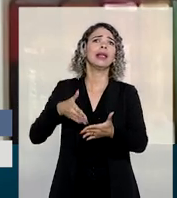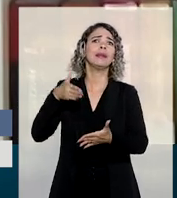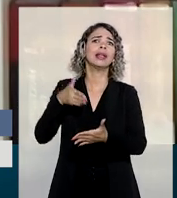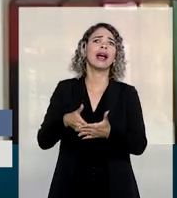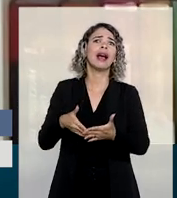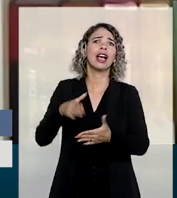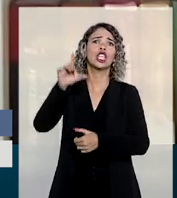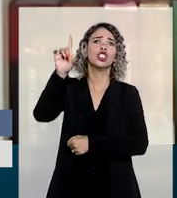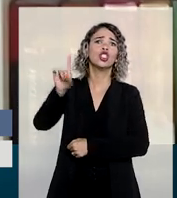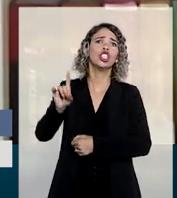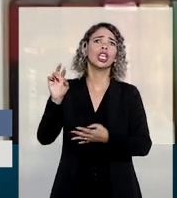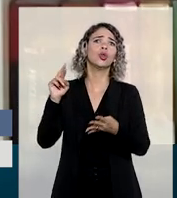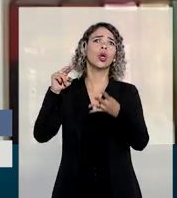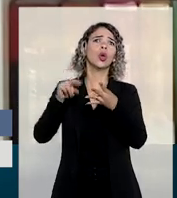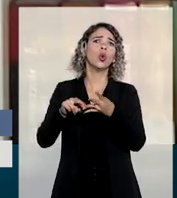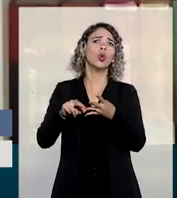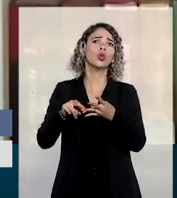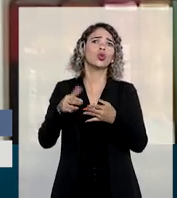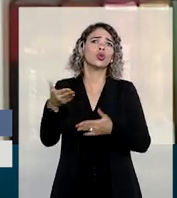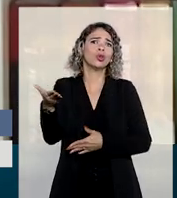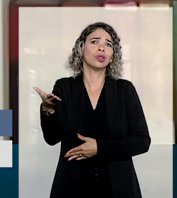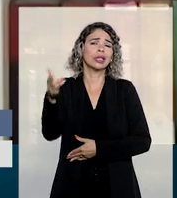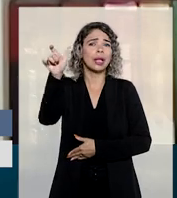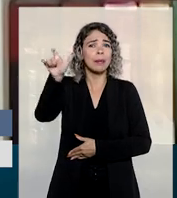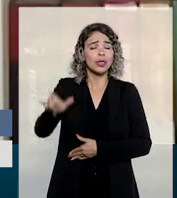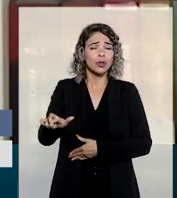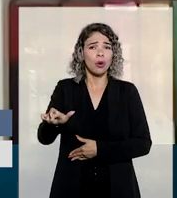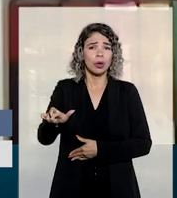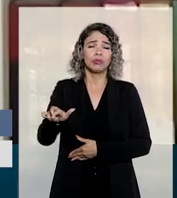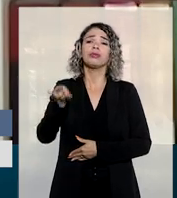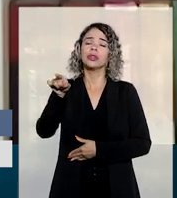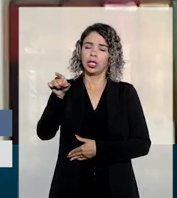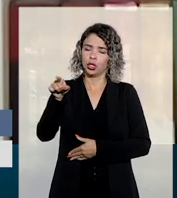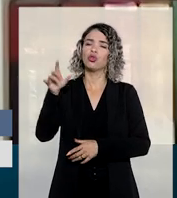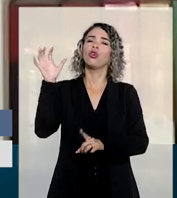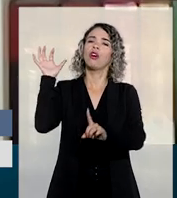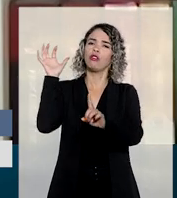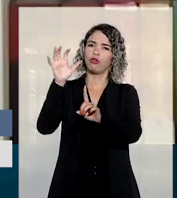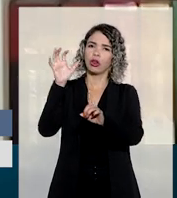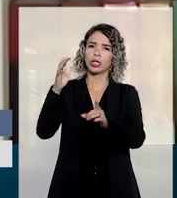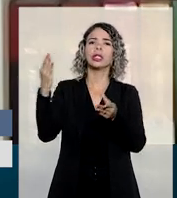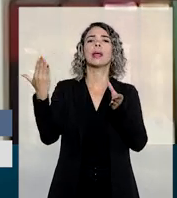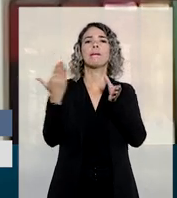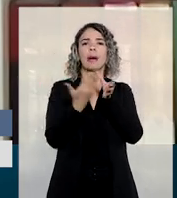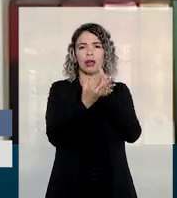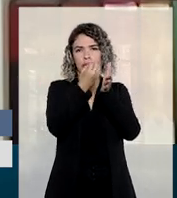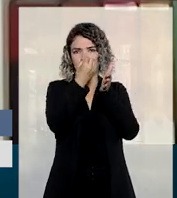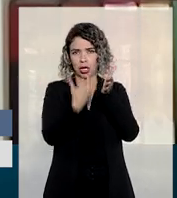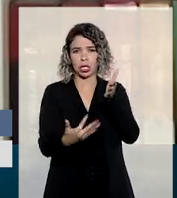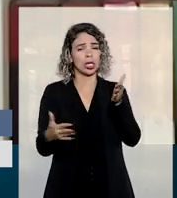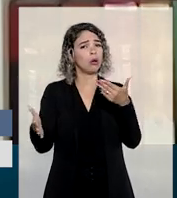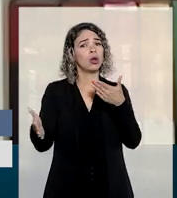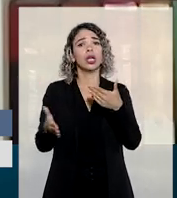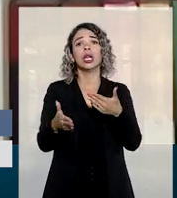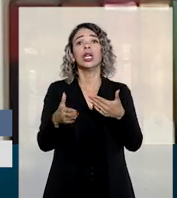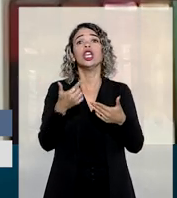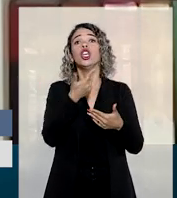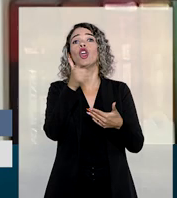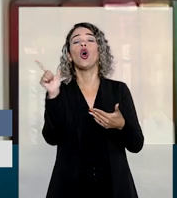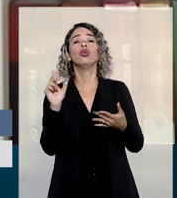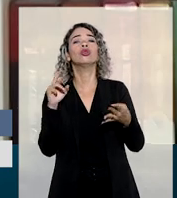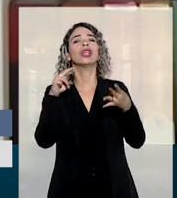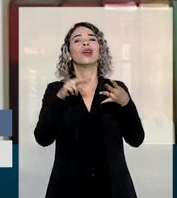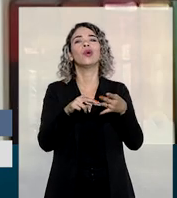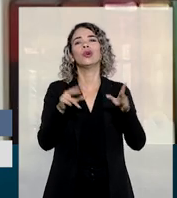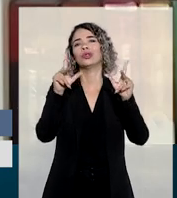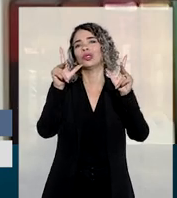uma limitação ao direito de recorrer que não afeta tão somente os embargos de declaração. Essa limitação que